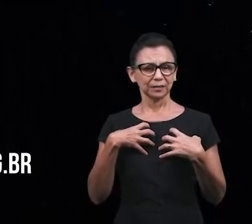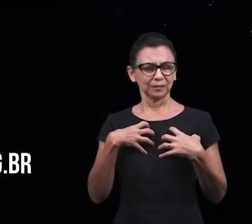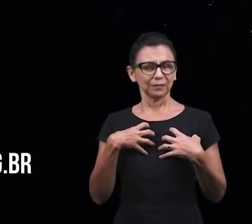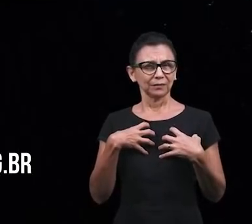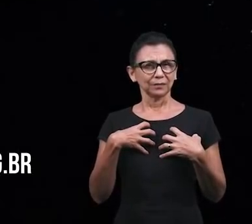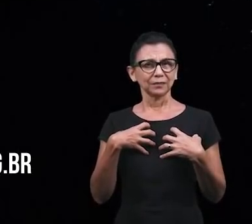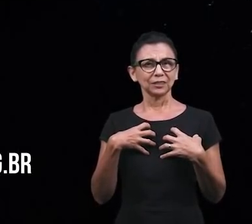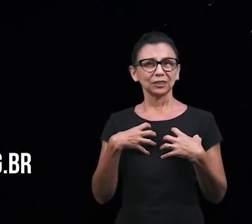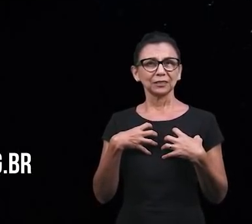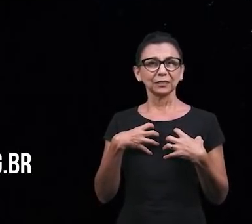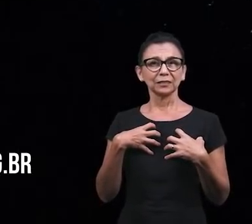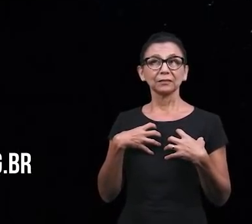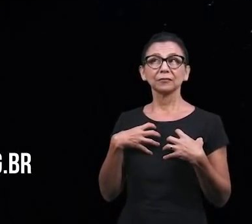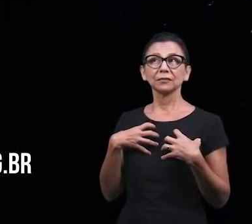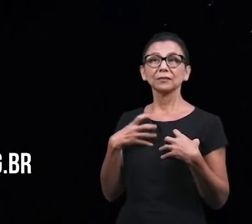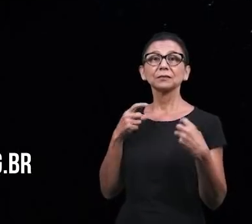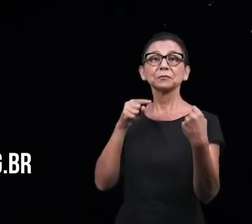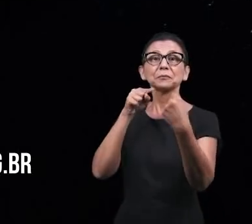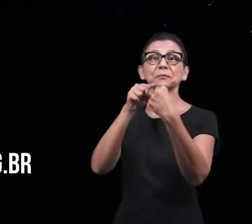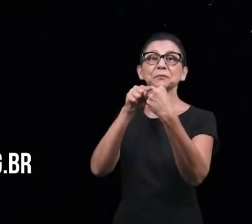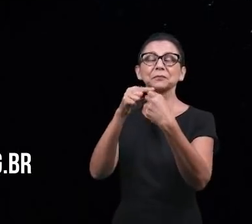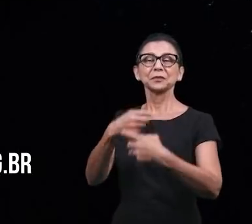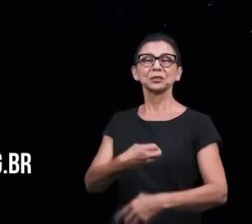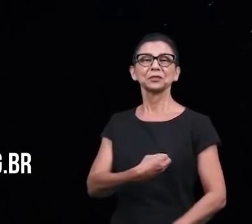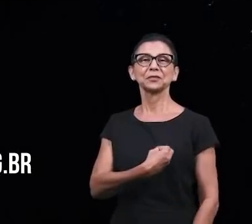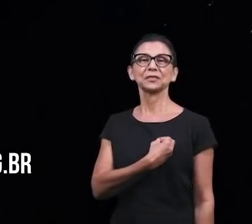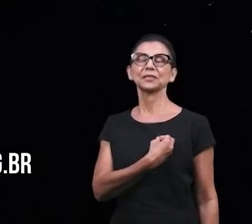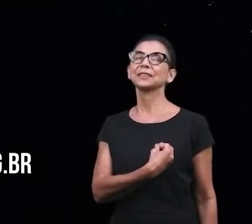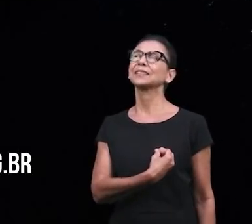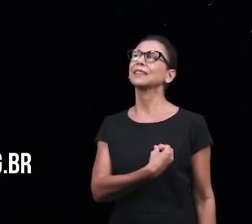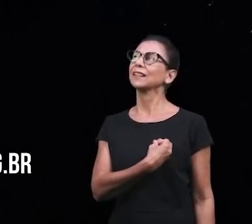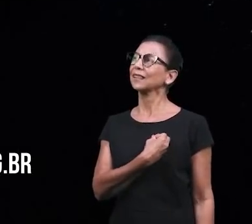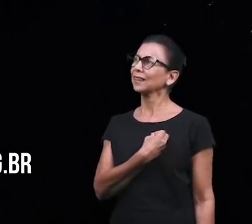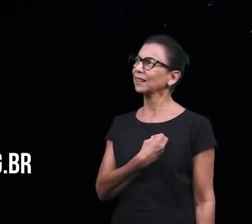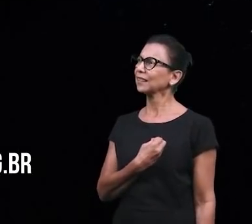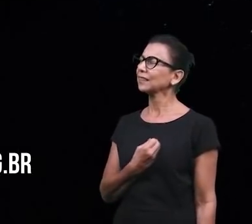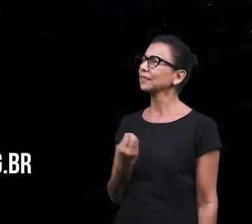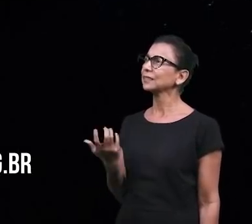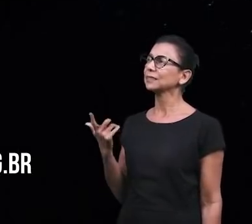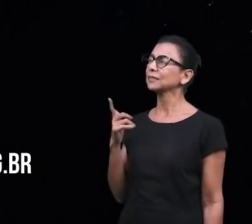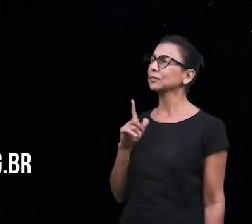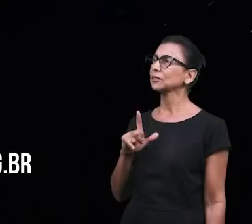feridas e traz sentido à vida.